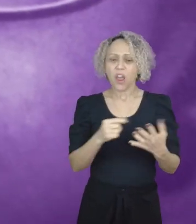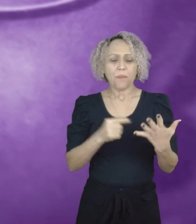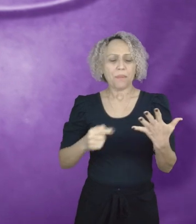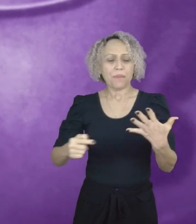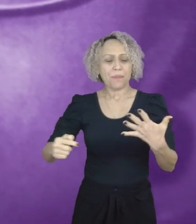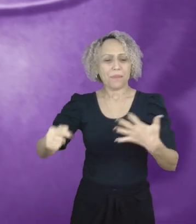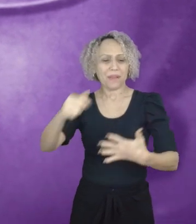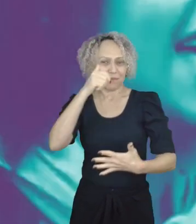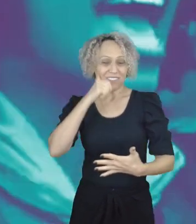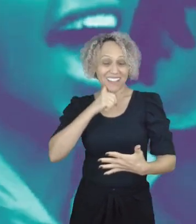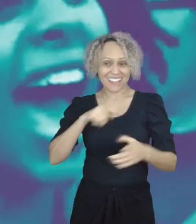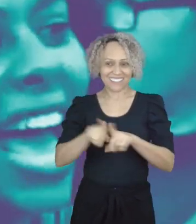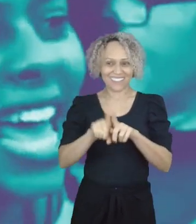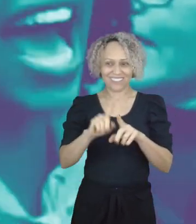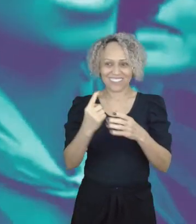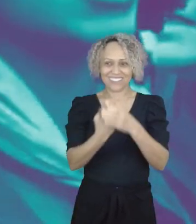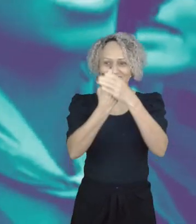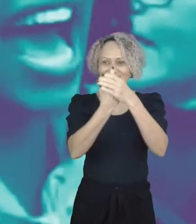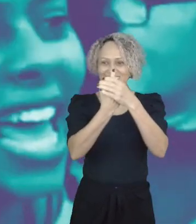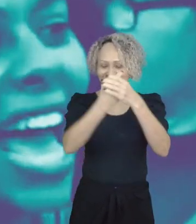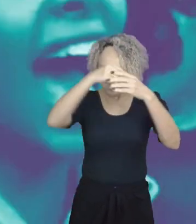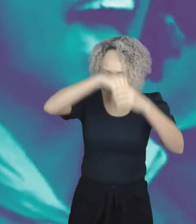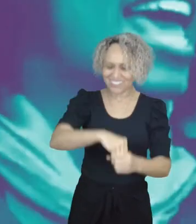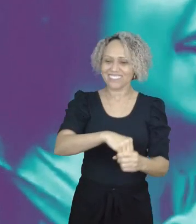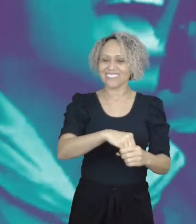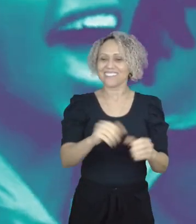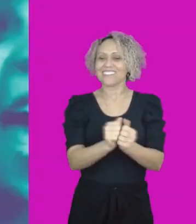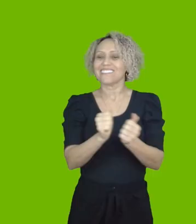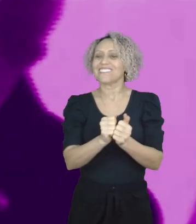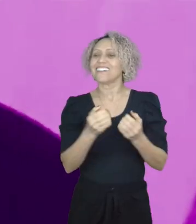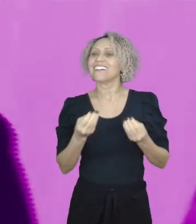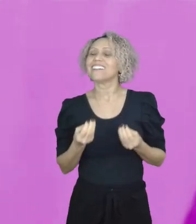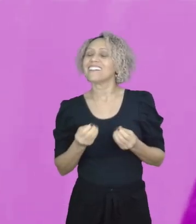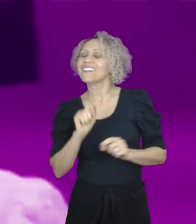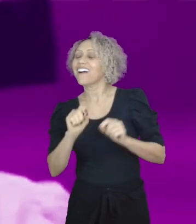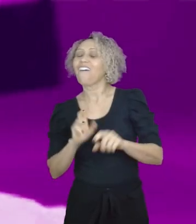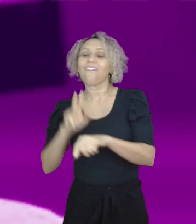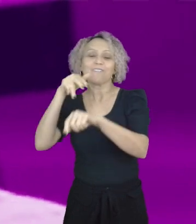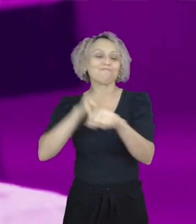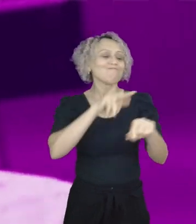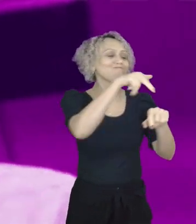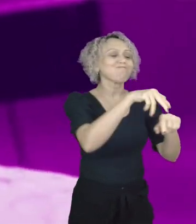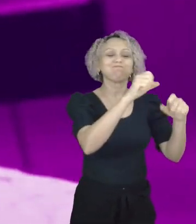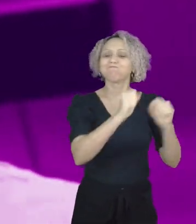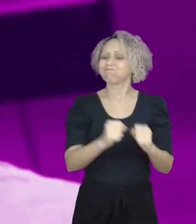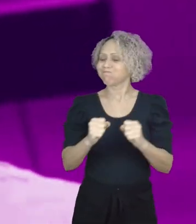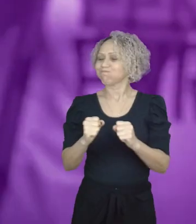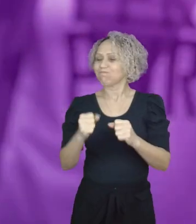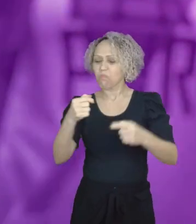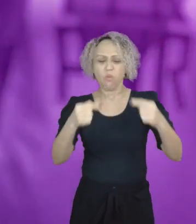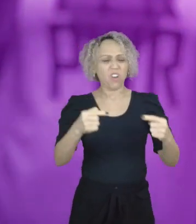Eu sou uma delas, são elas por elas, ocupando os espaços de